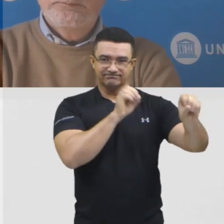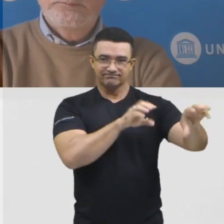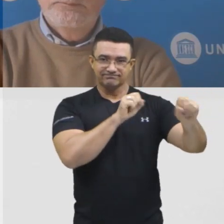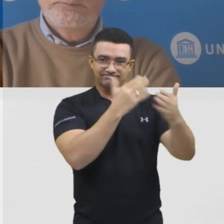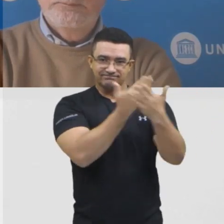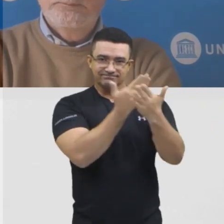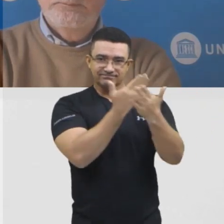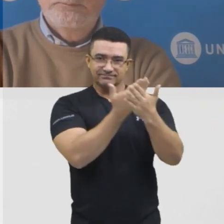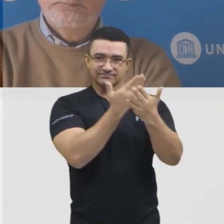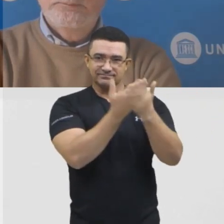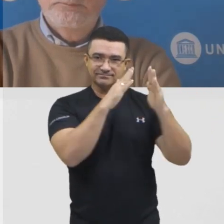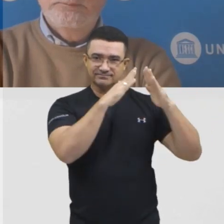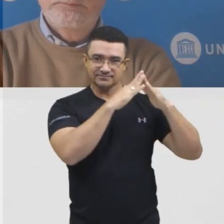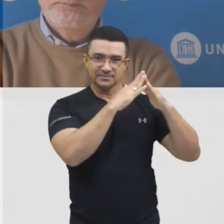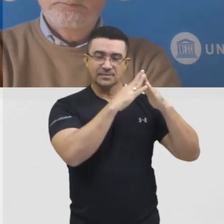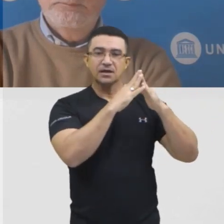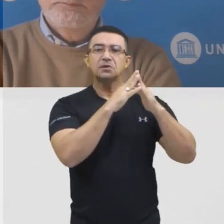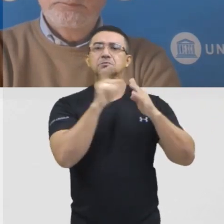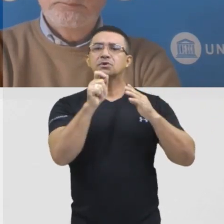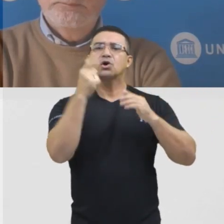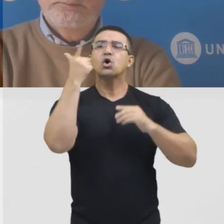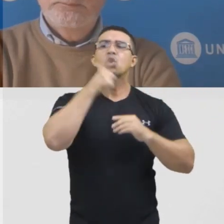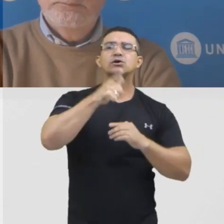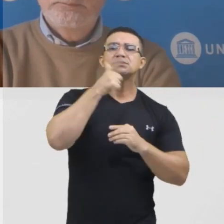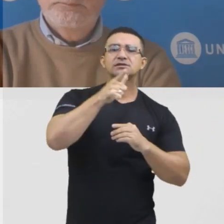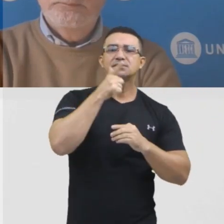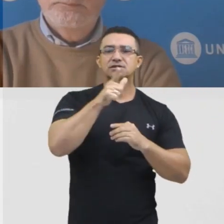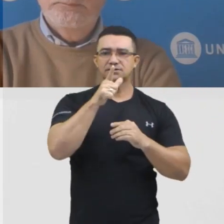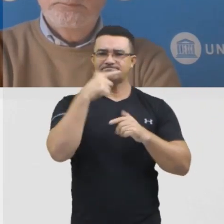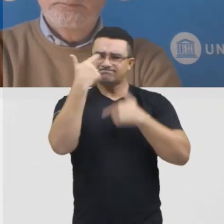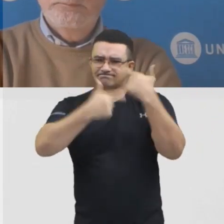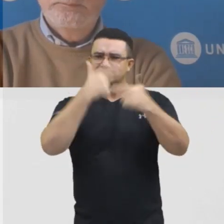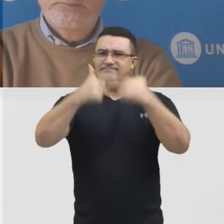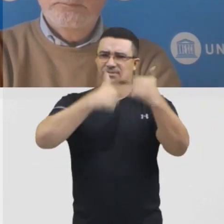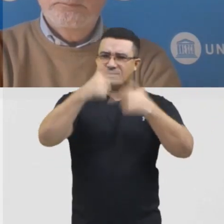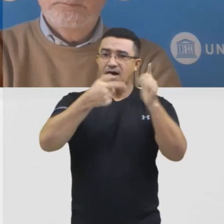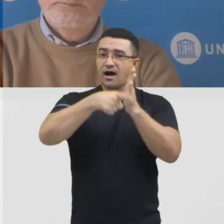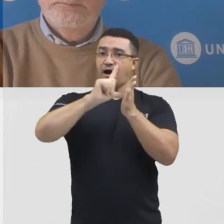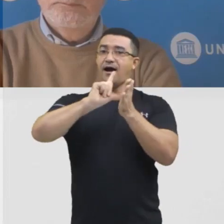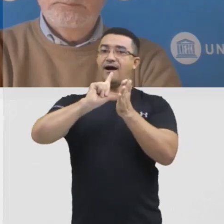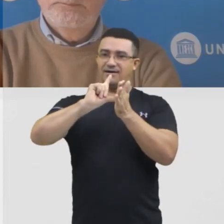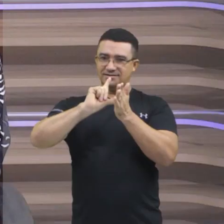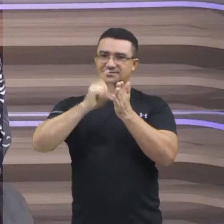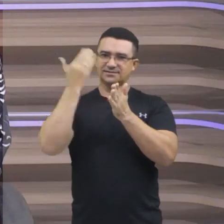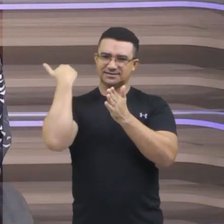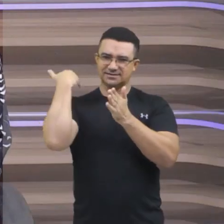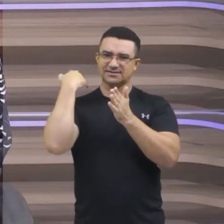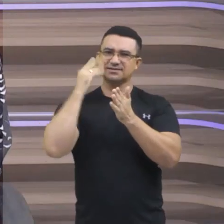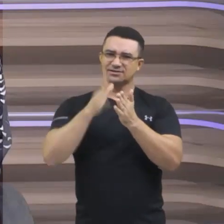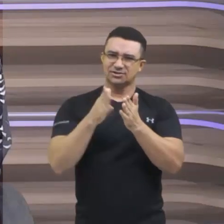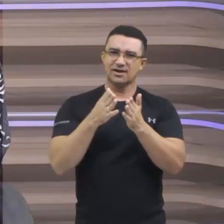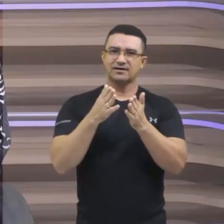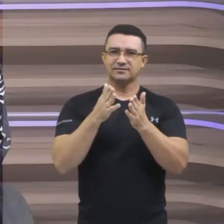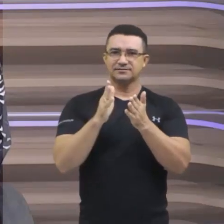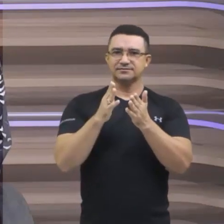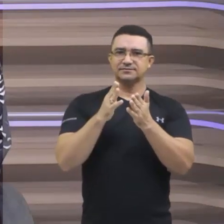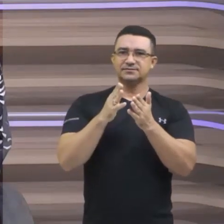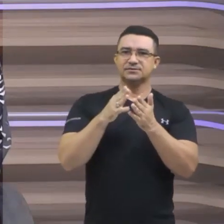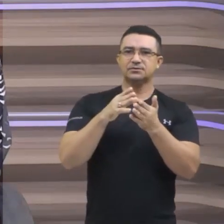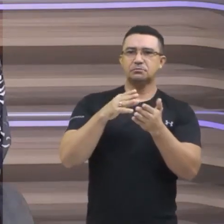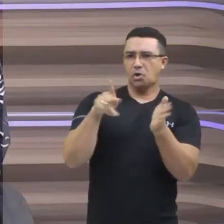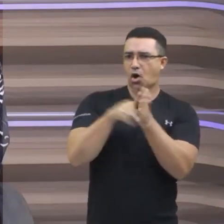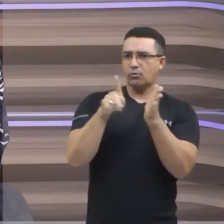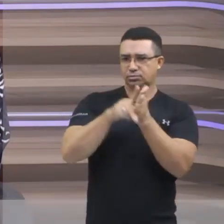consigamos trabalhar com as aulas que já eram produzidas do acervo do Centro